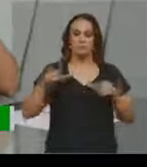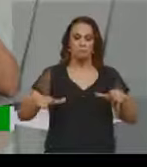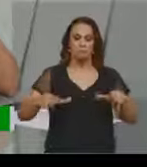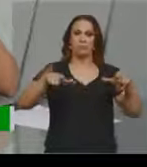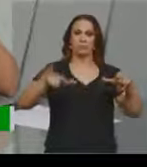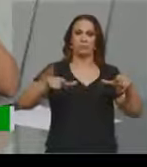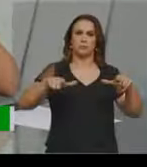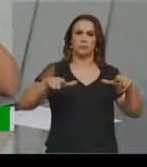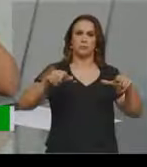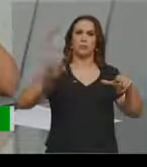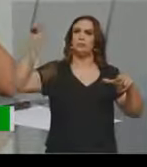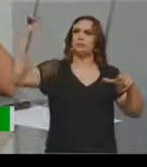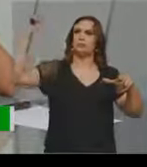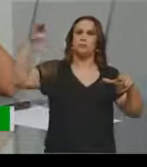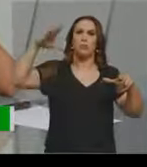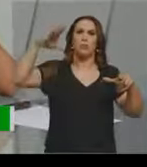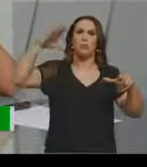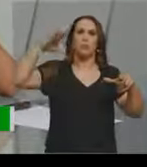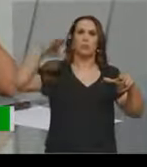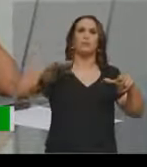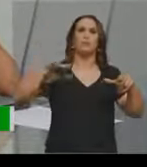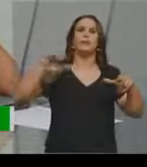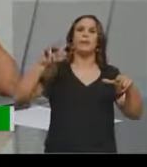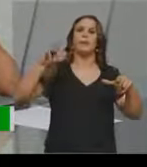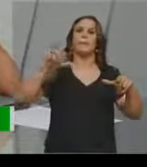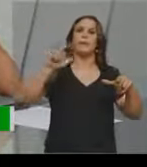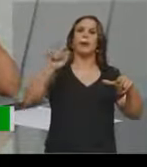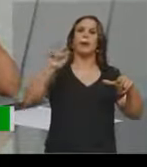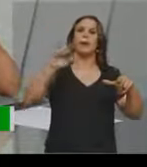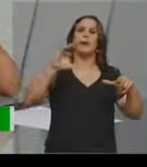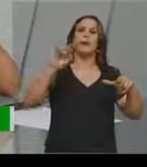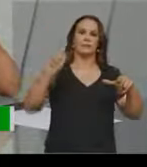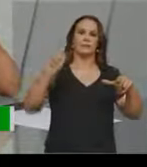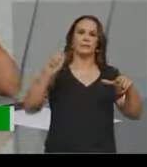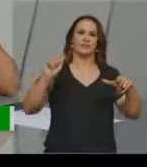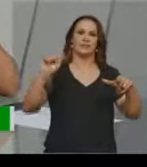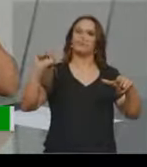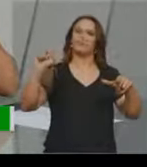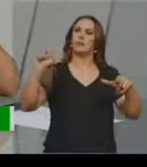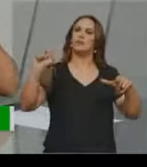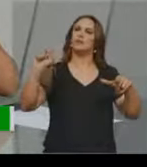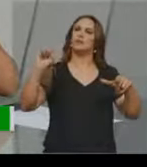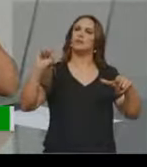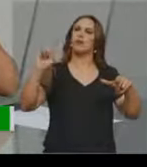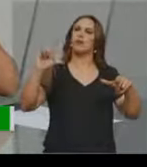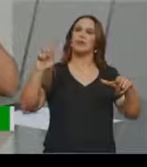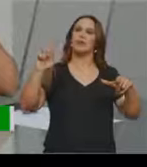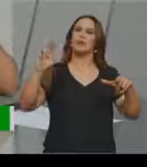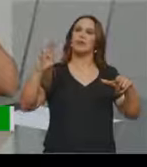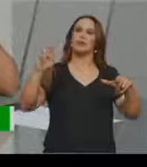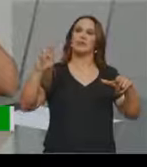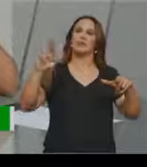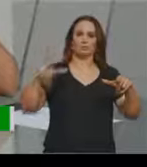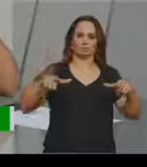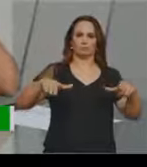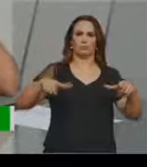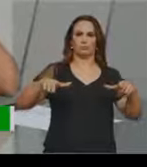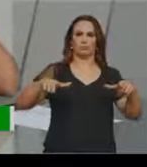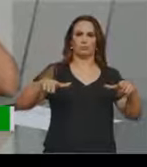são pacotes de energia que vêm das radiações solares, e consegue armazenar